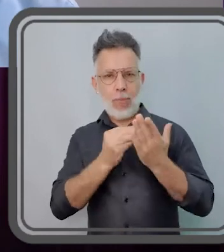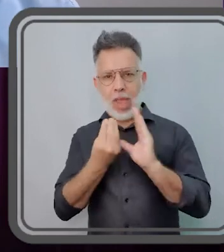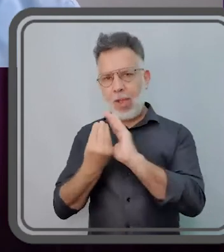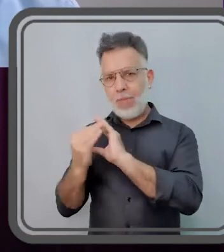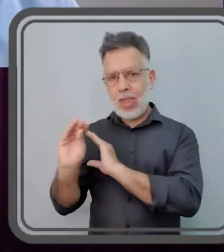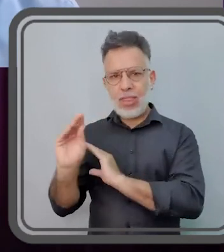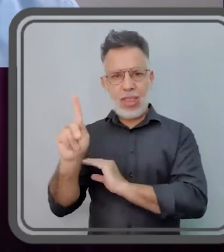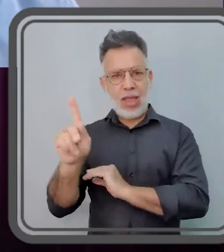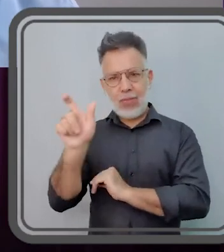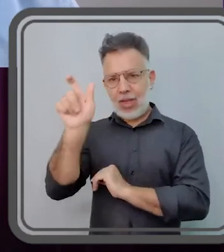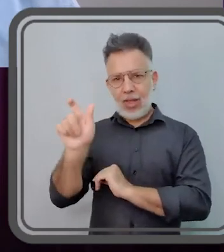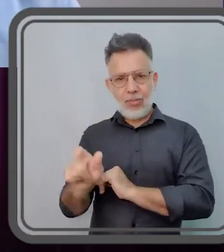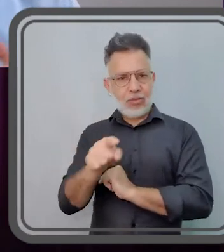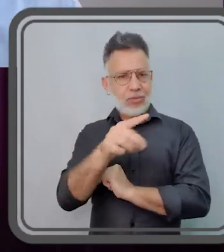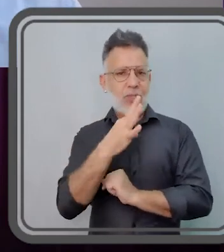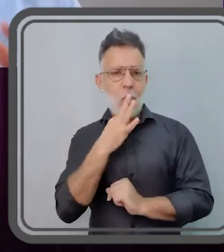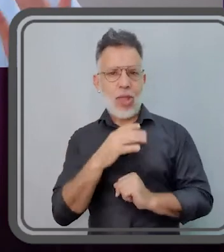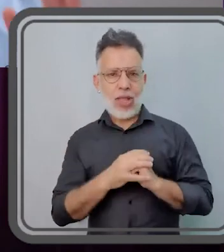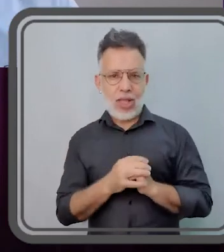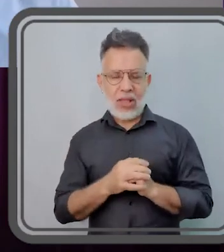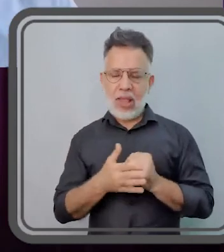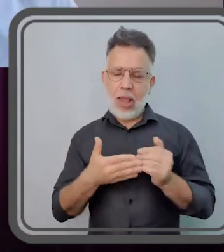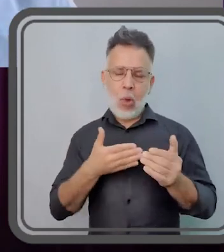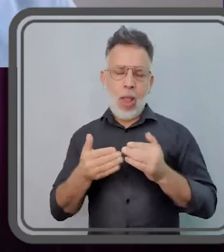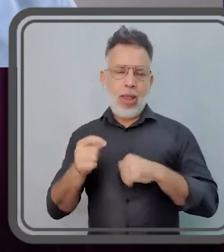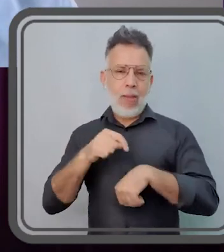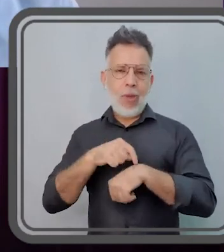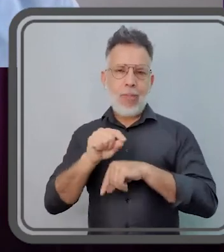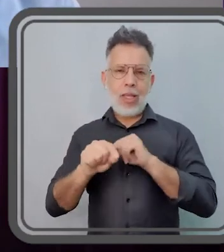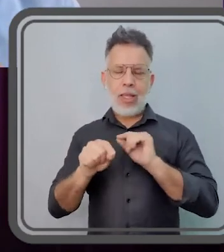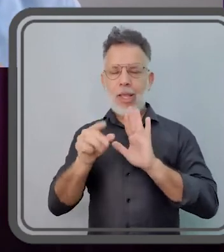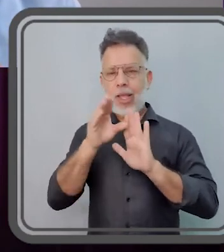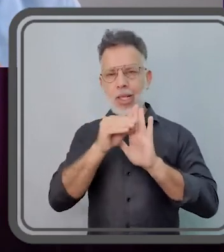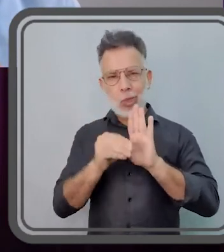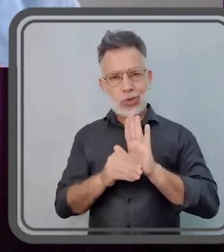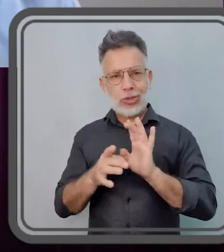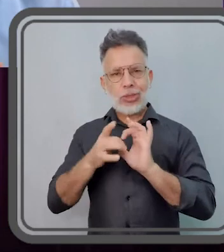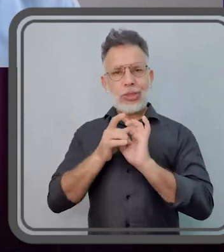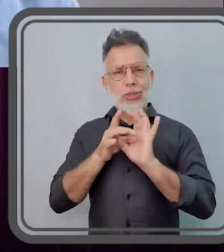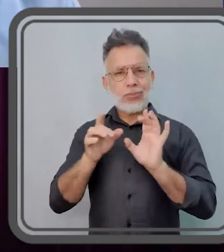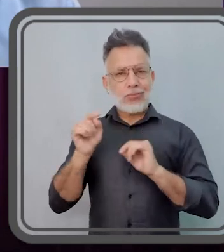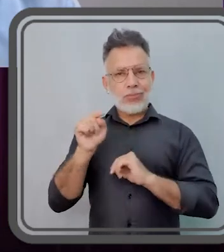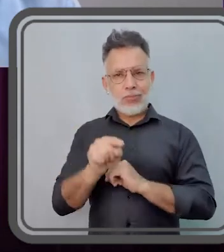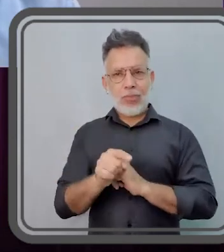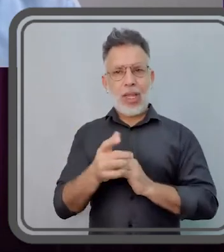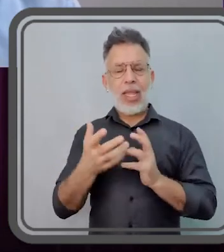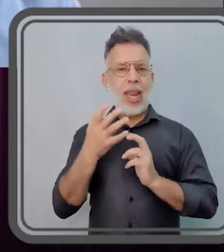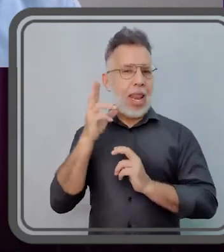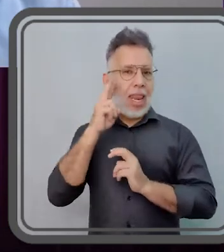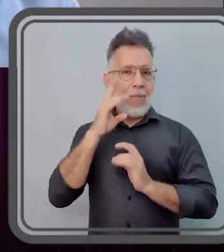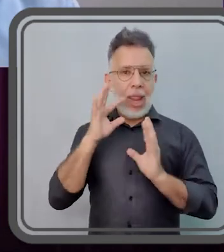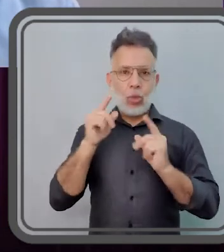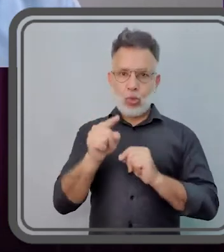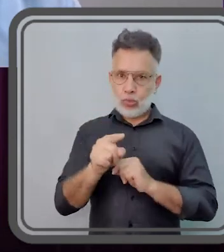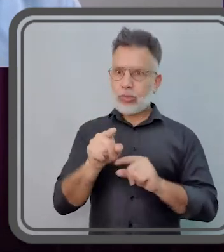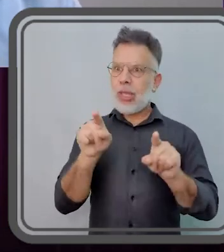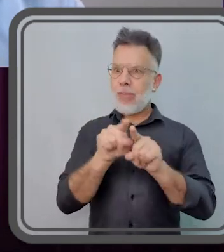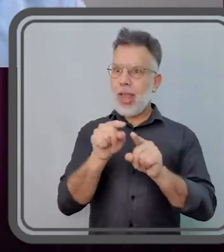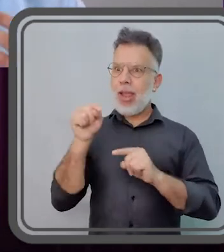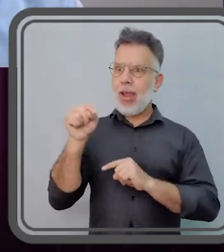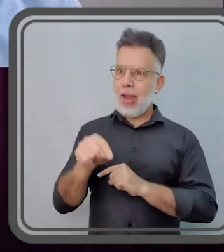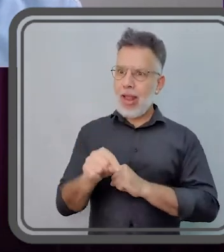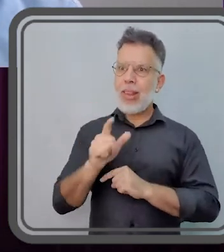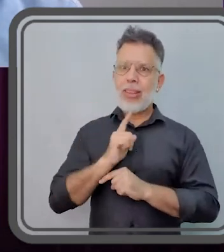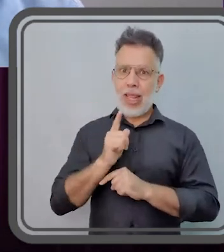para aquela pessoa conhecida. A qualquer momento, esse conteúdo está disponível, né? E queria lembrar a todos também, porque